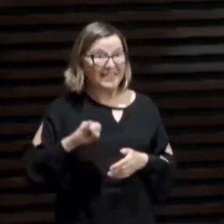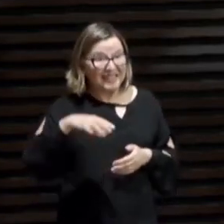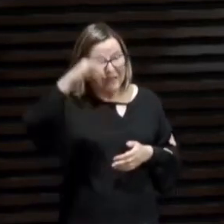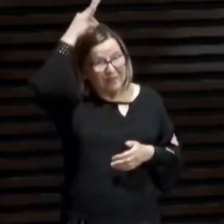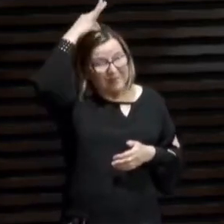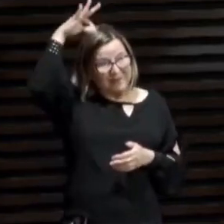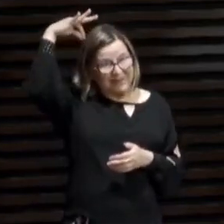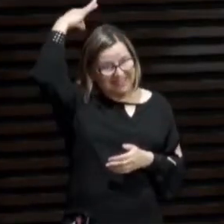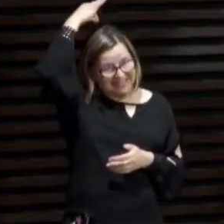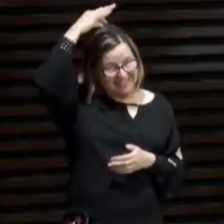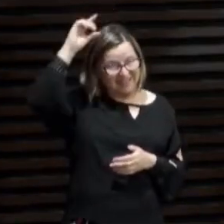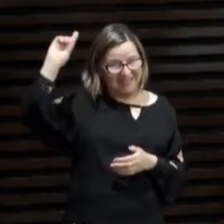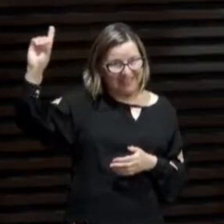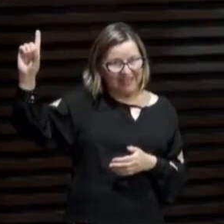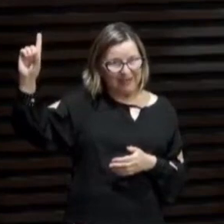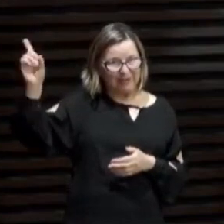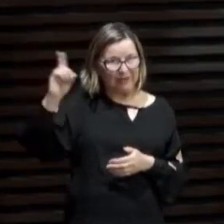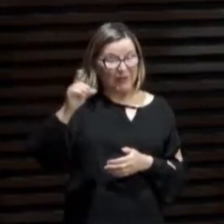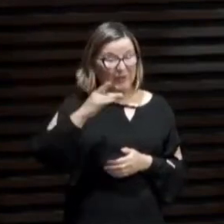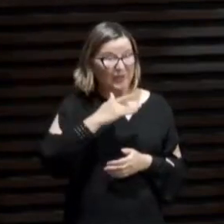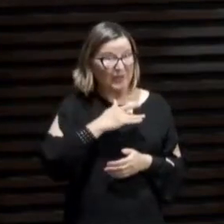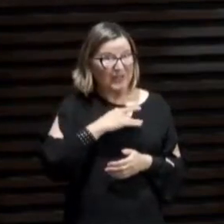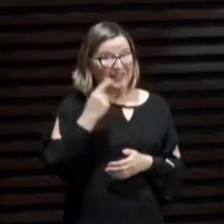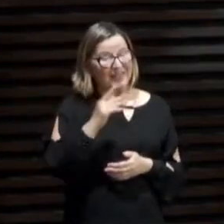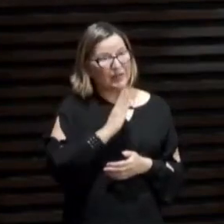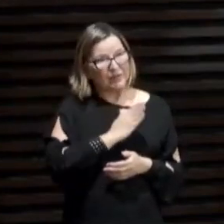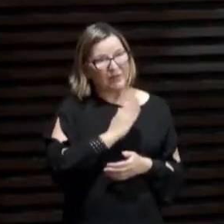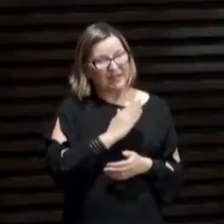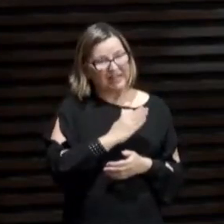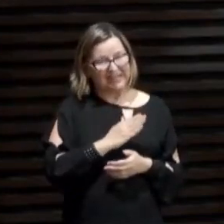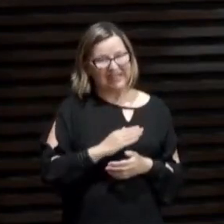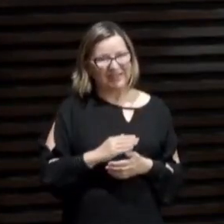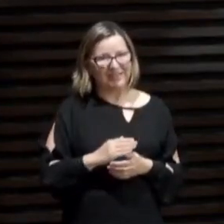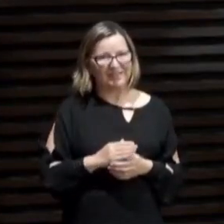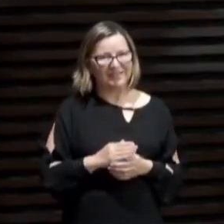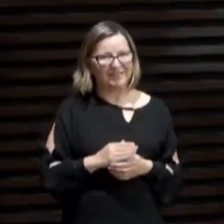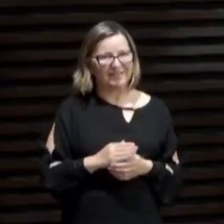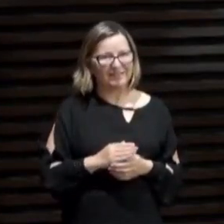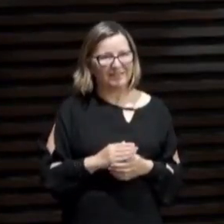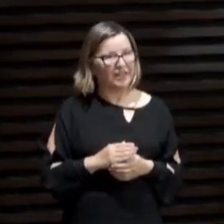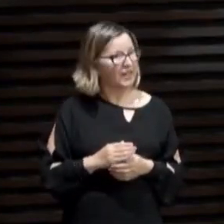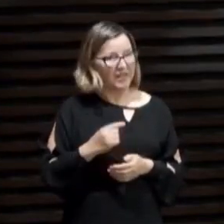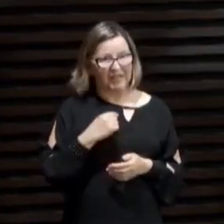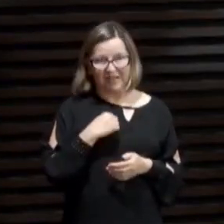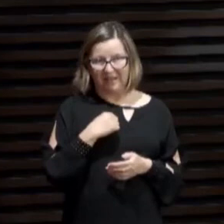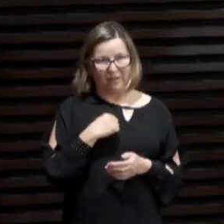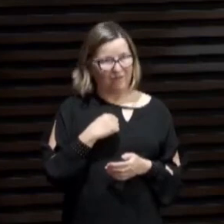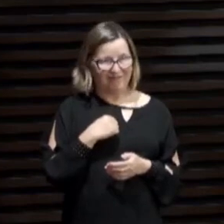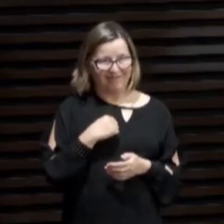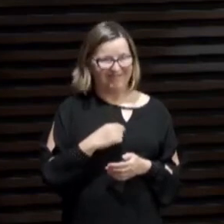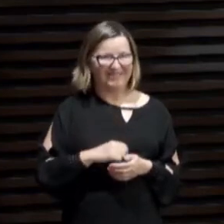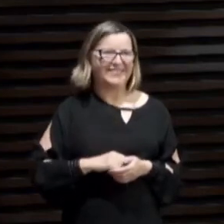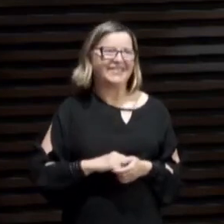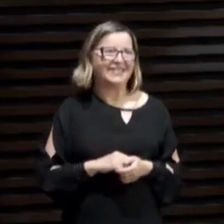Espírito Santo de Deus não falar o seu coração hoje, não vai ser eu que vou falar. Por